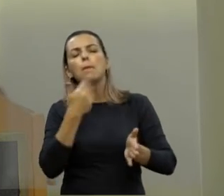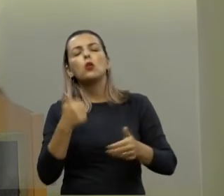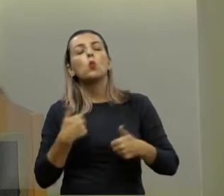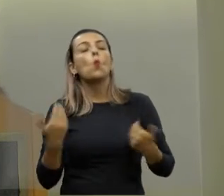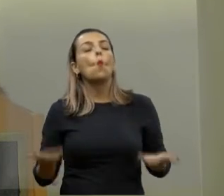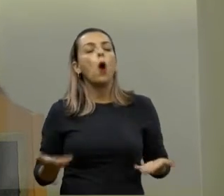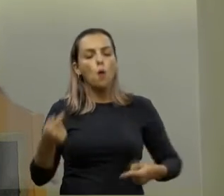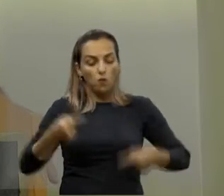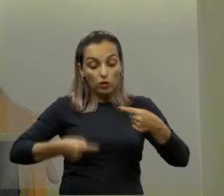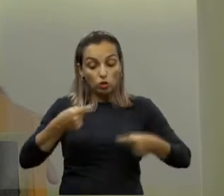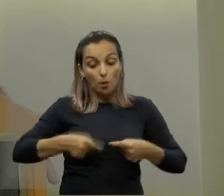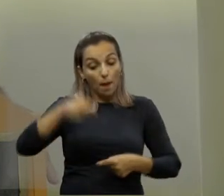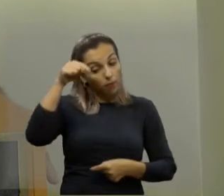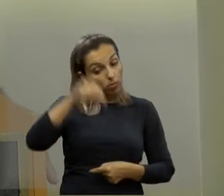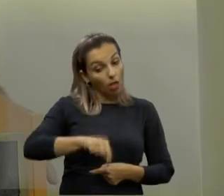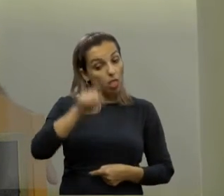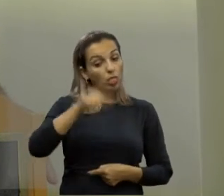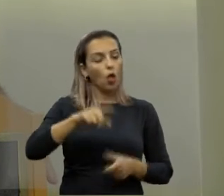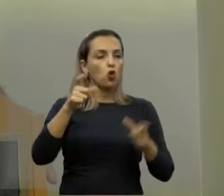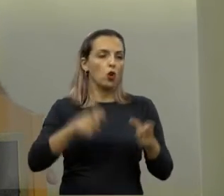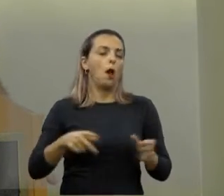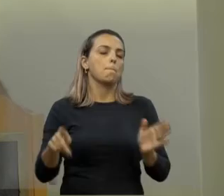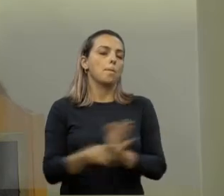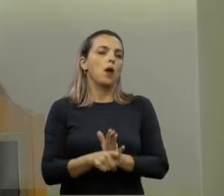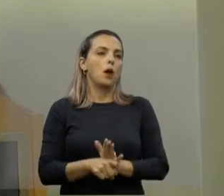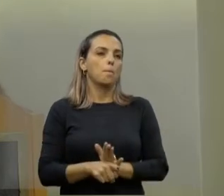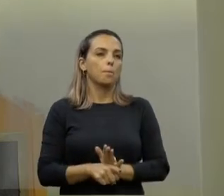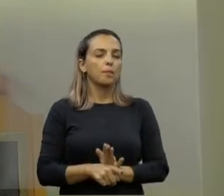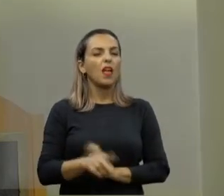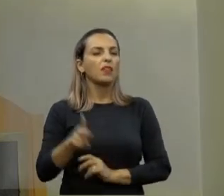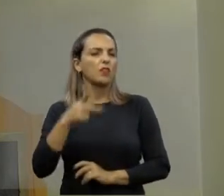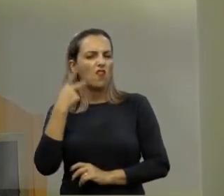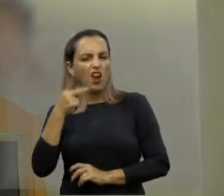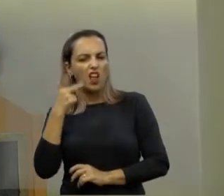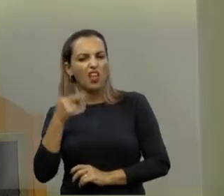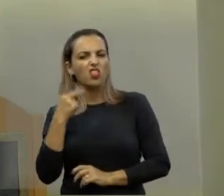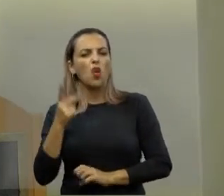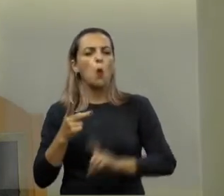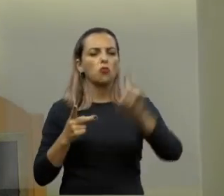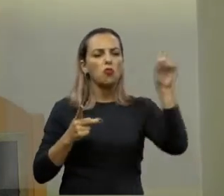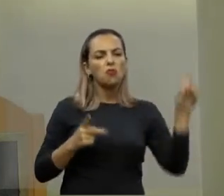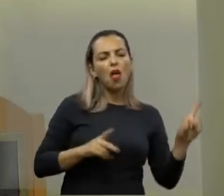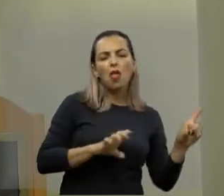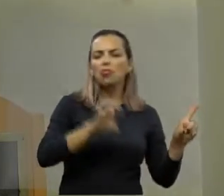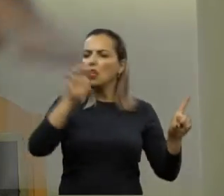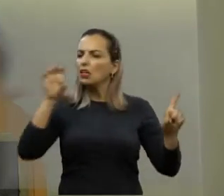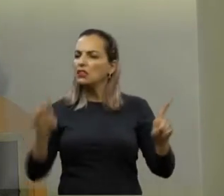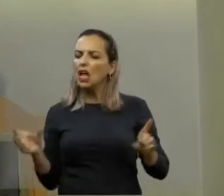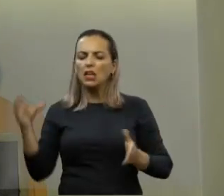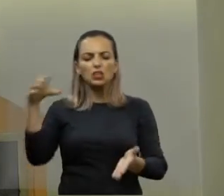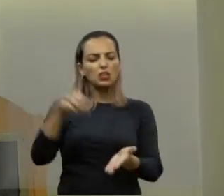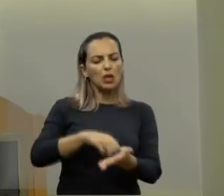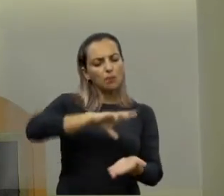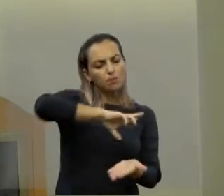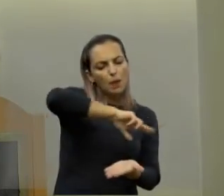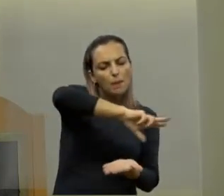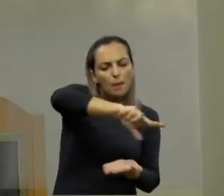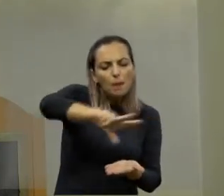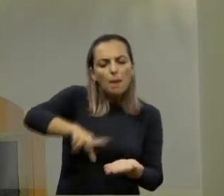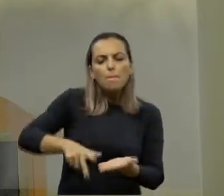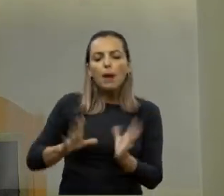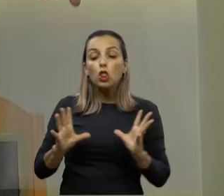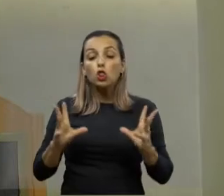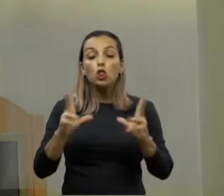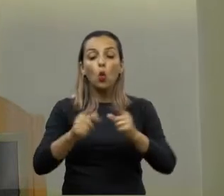vamos discutir aqui que se discute o item gerador da direita da esquerda do centro do Meio